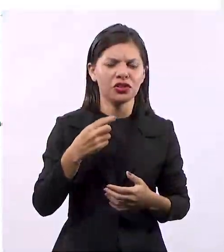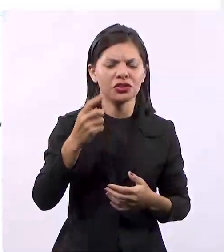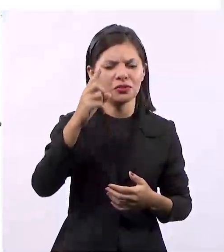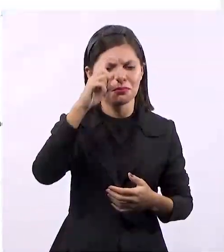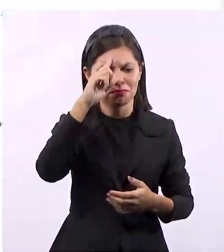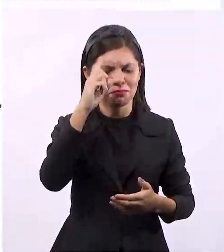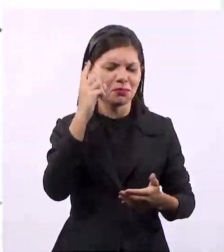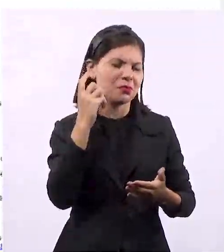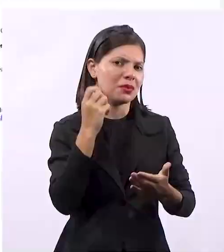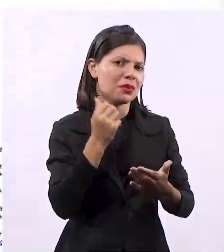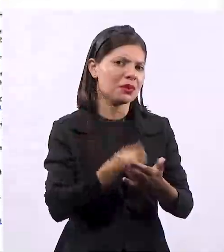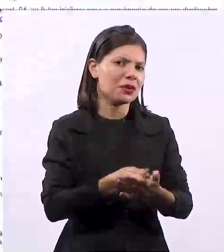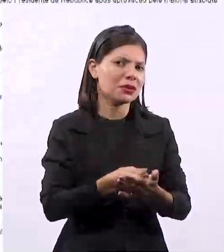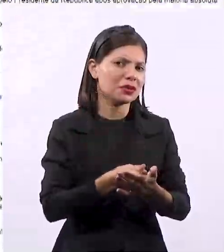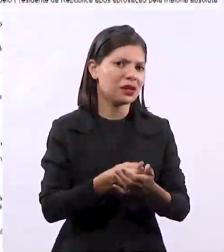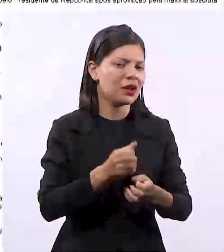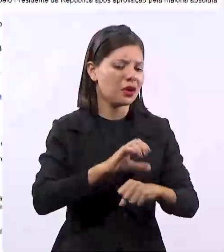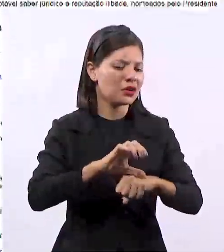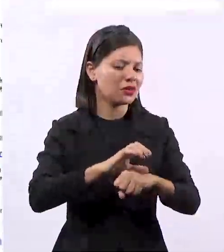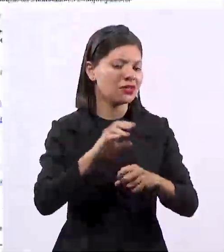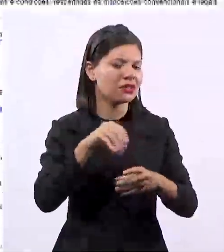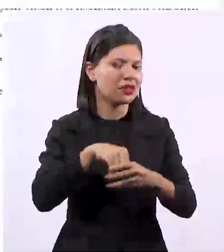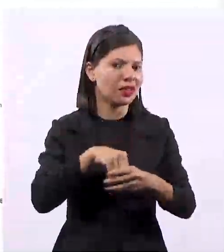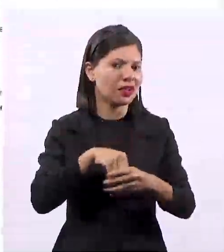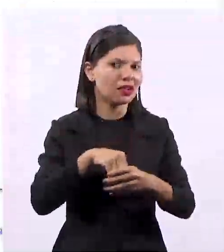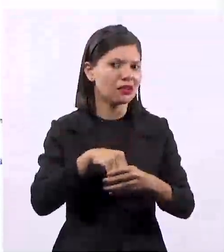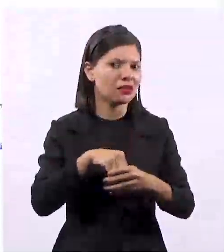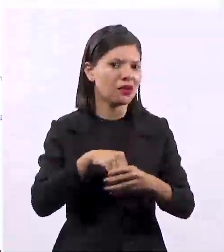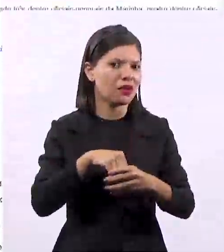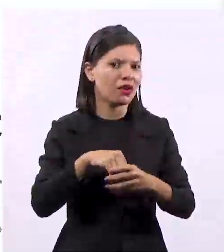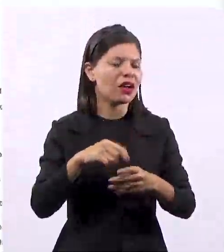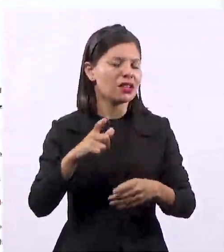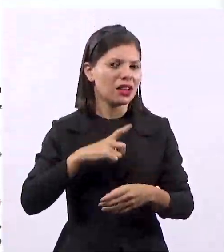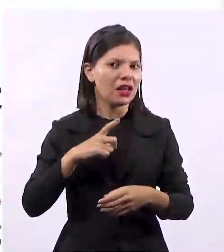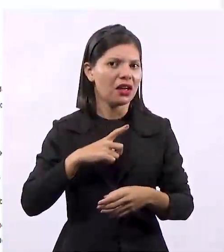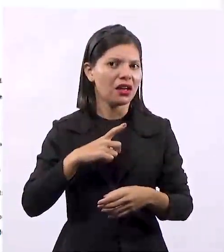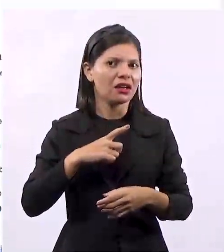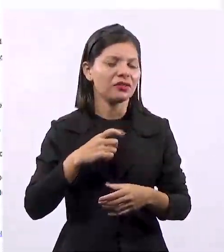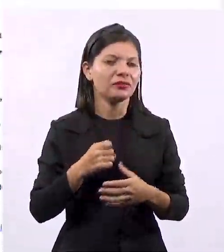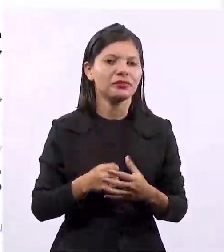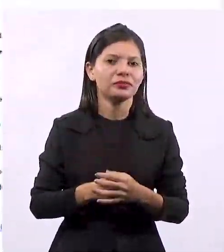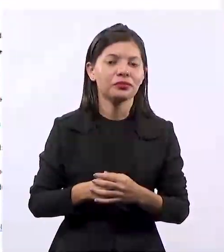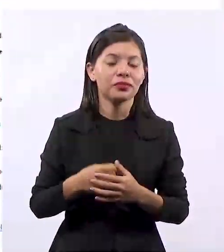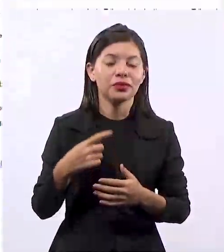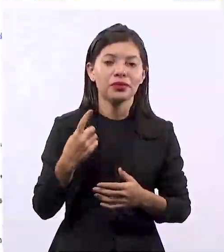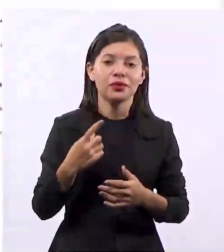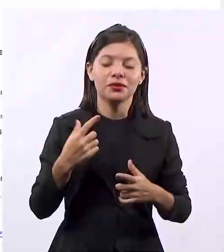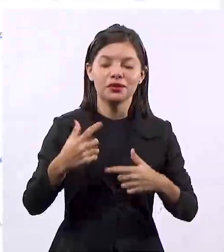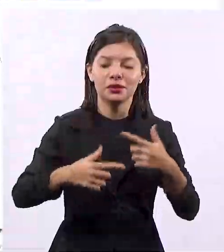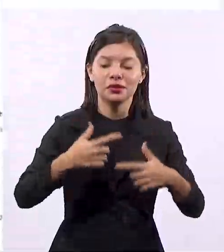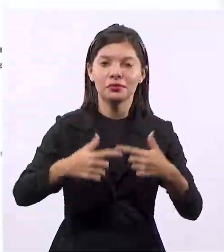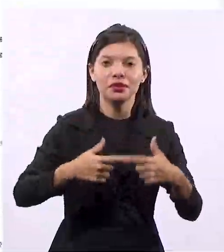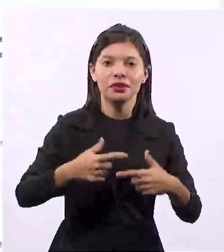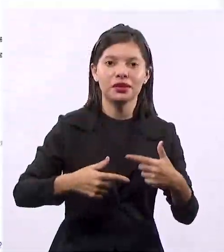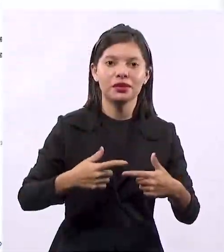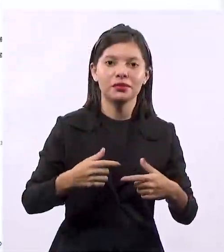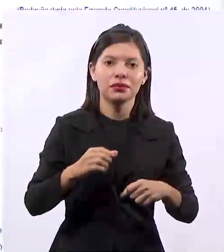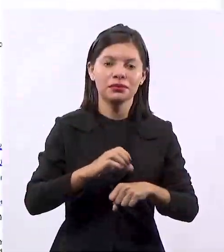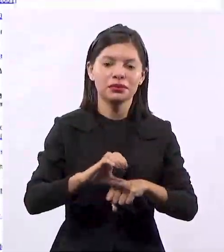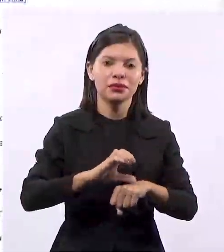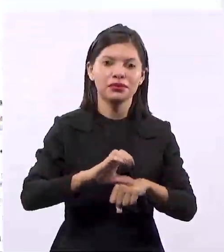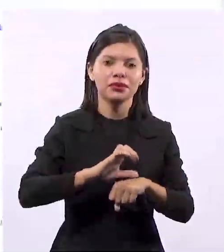é bem assim, né? Mas, como a gente tem essa fé, essa crença de que se tiver